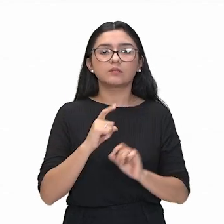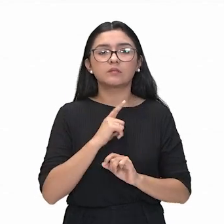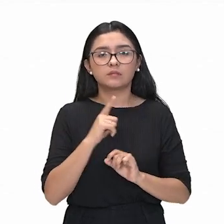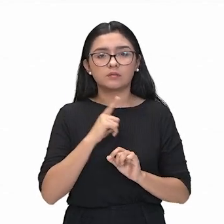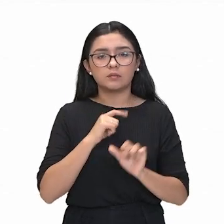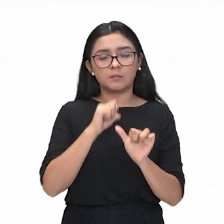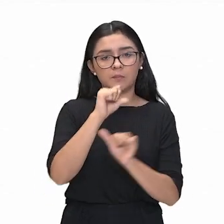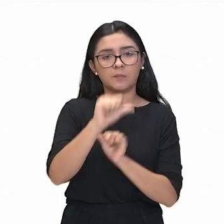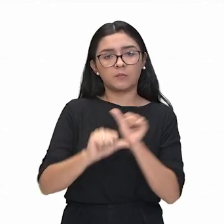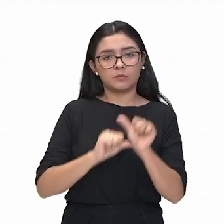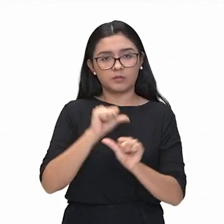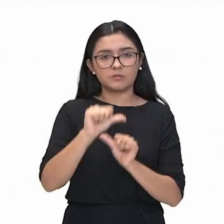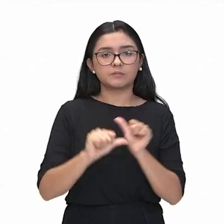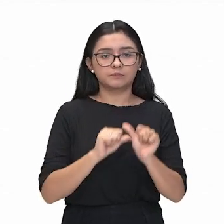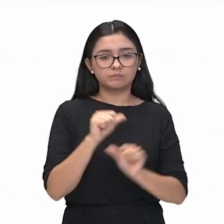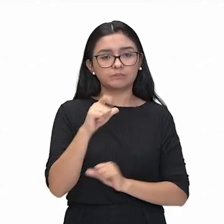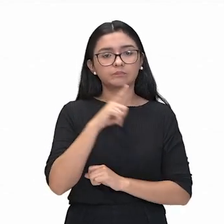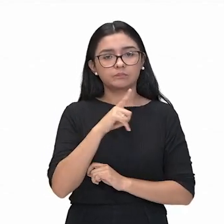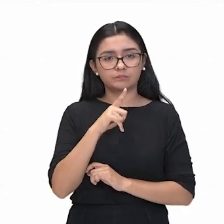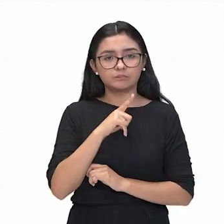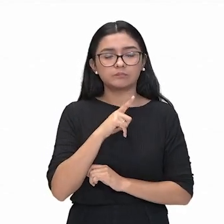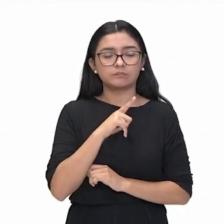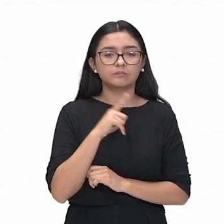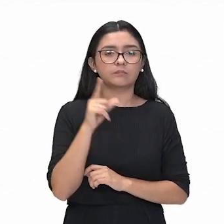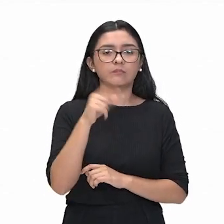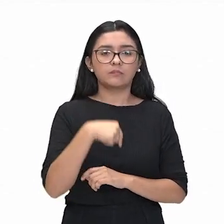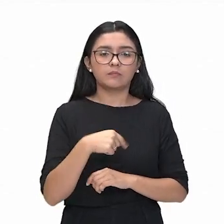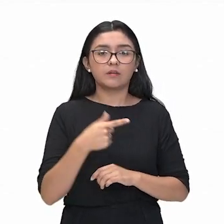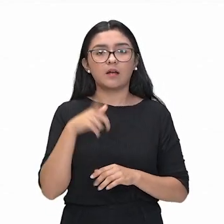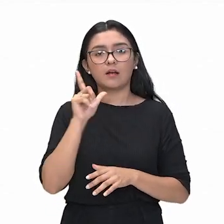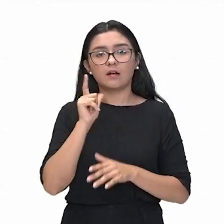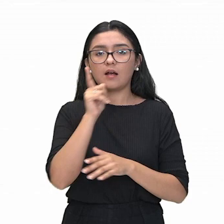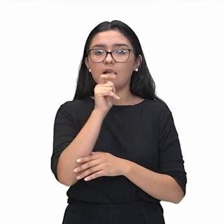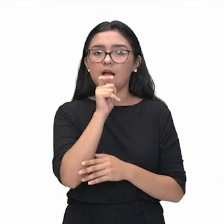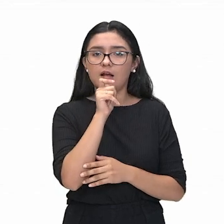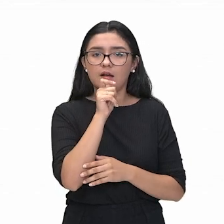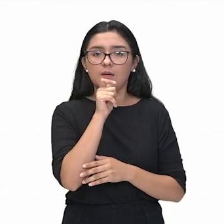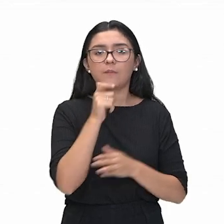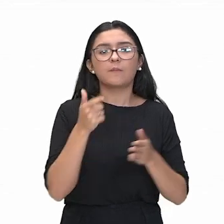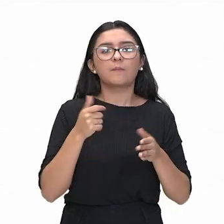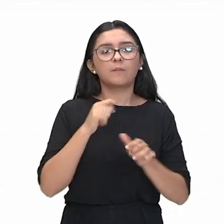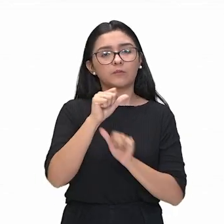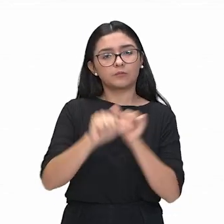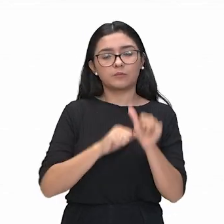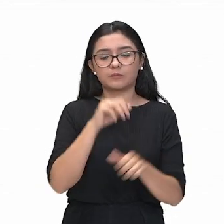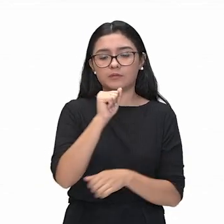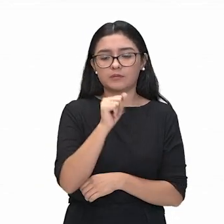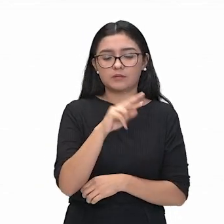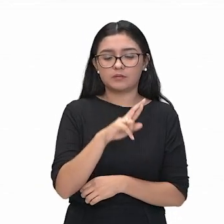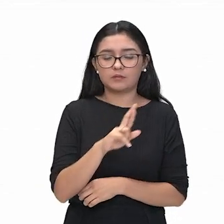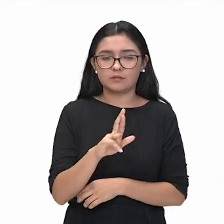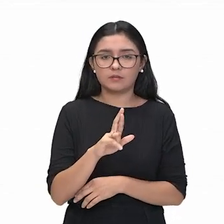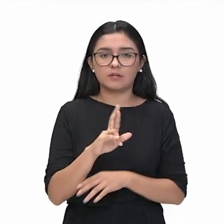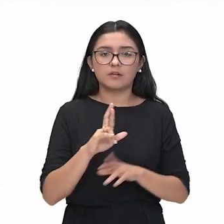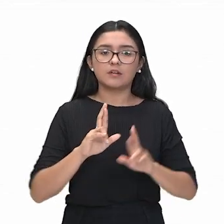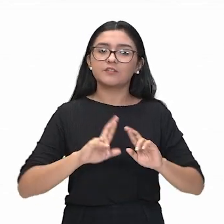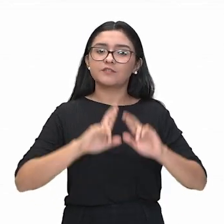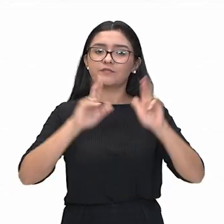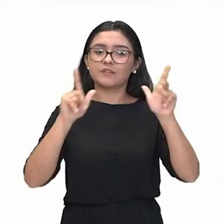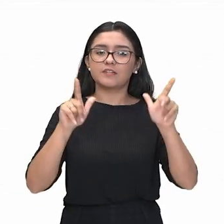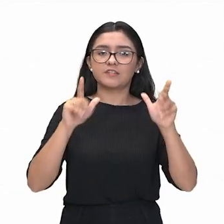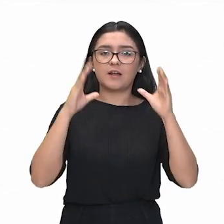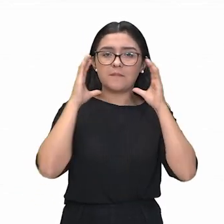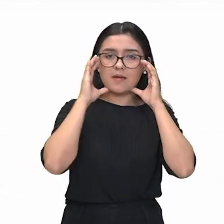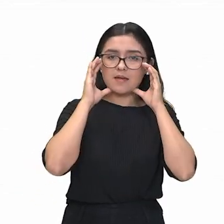mudança de meio. O meio, que antes era água, virou o meio ar. Diferentemente da parte da cabeça do